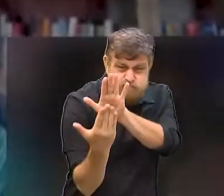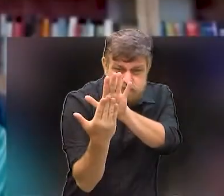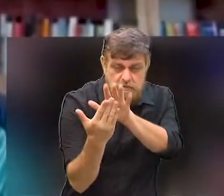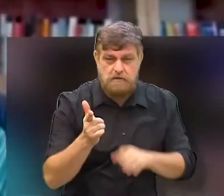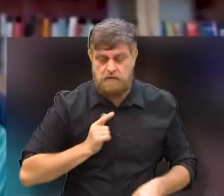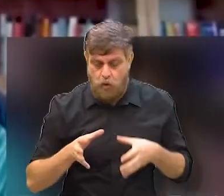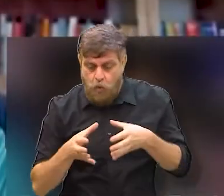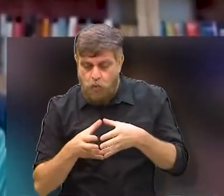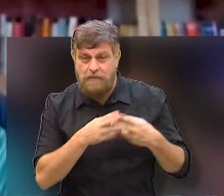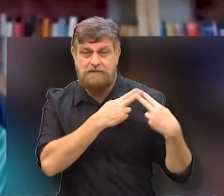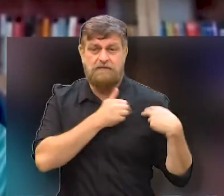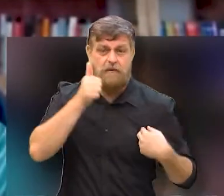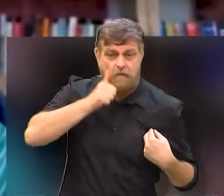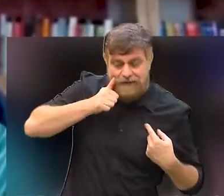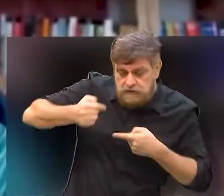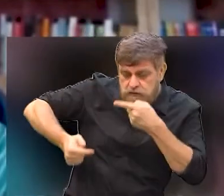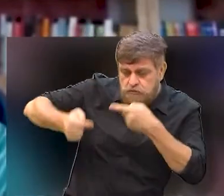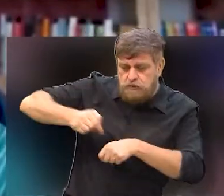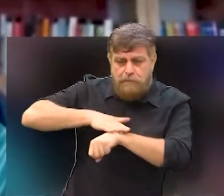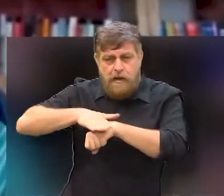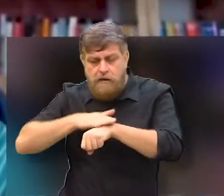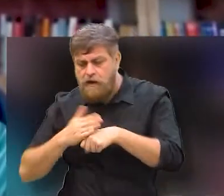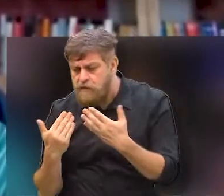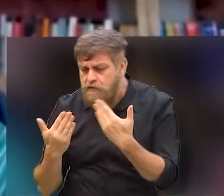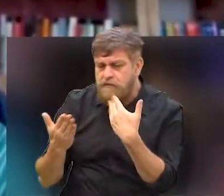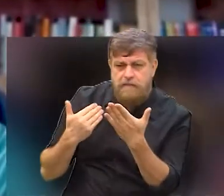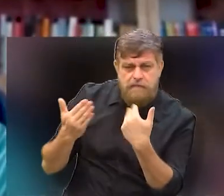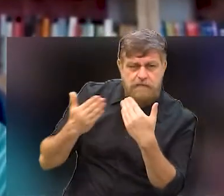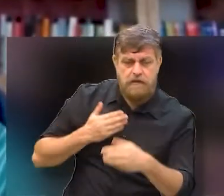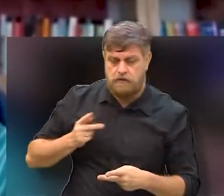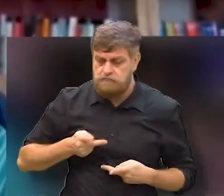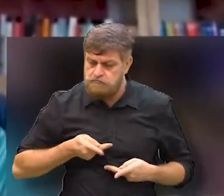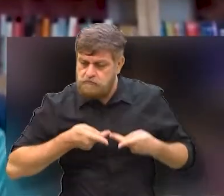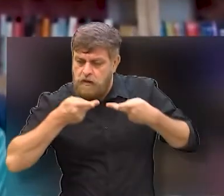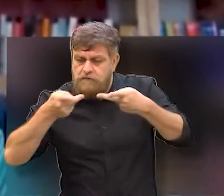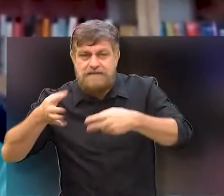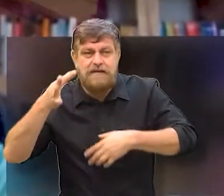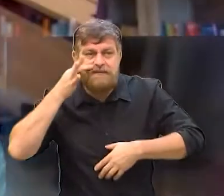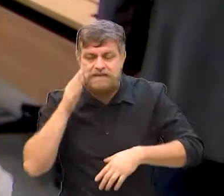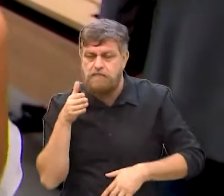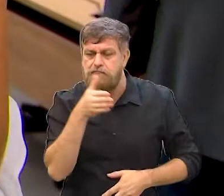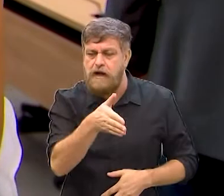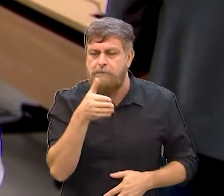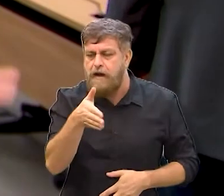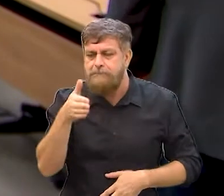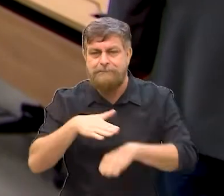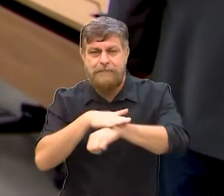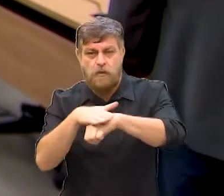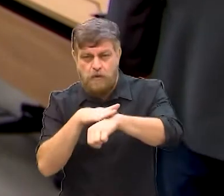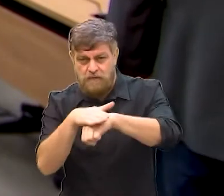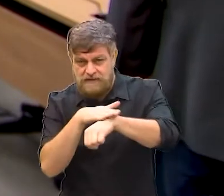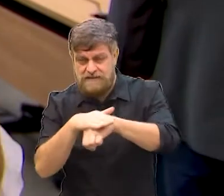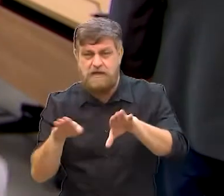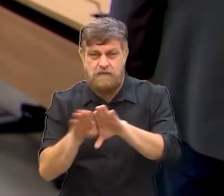desafio. Na Comissão da Mulher nós discutimos bastante sobre isso, né? Fizemos aí visita nos equipamentos, conversamos